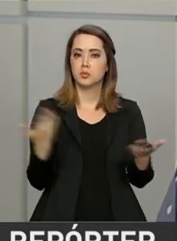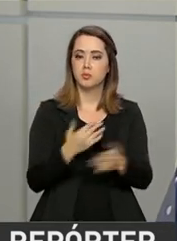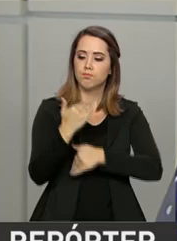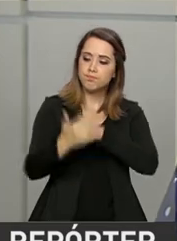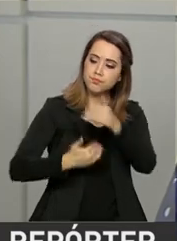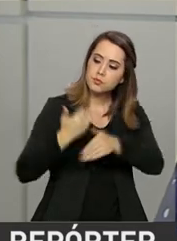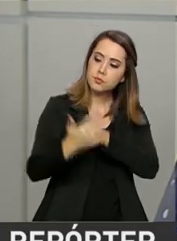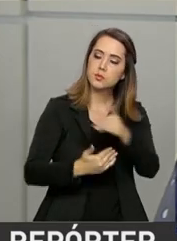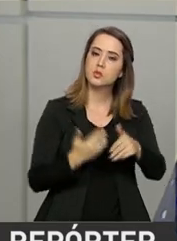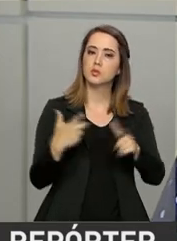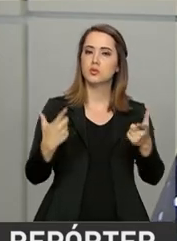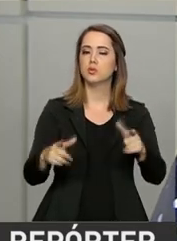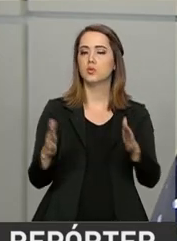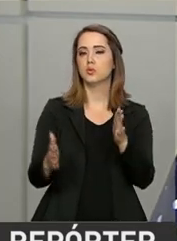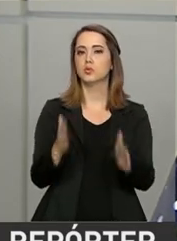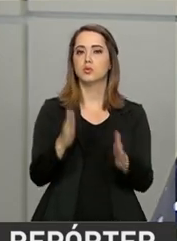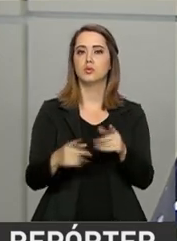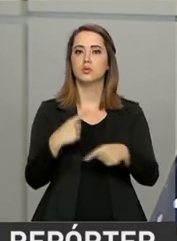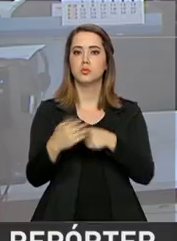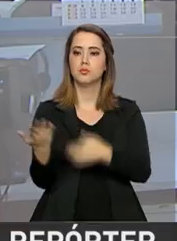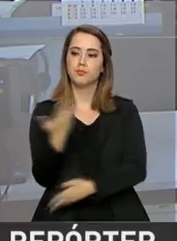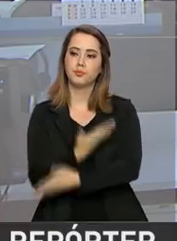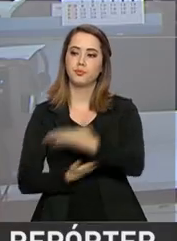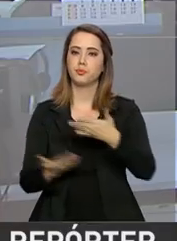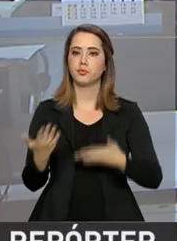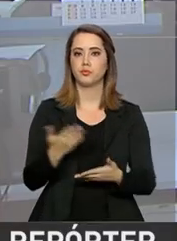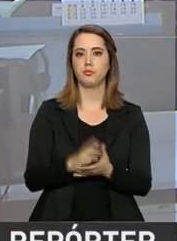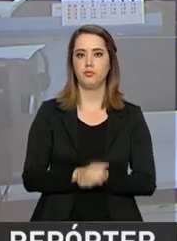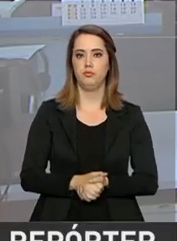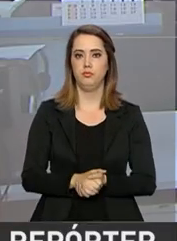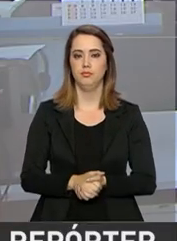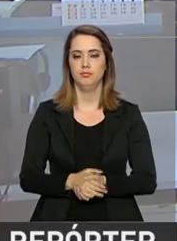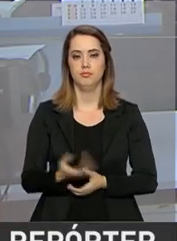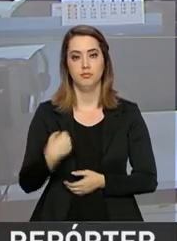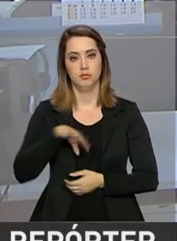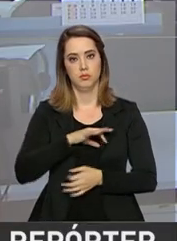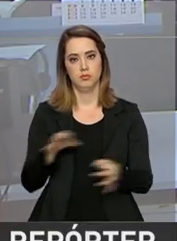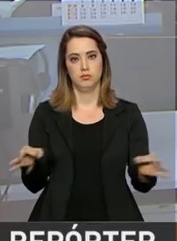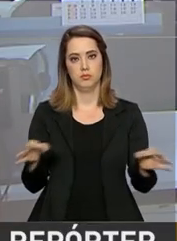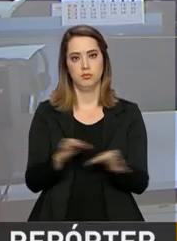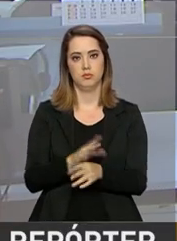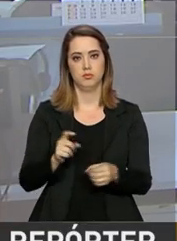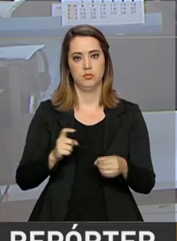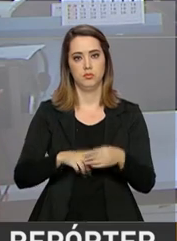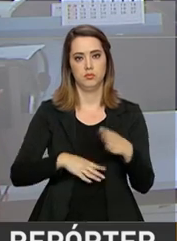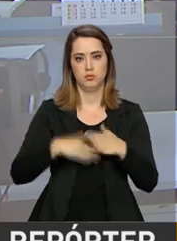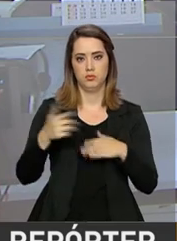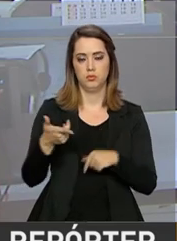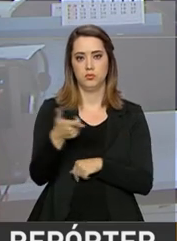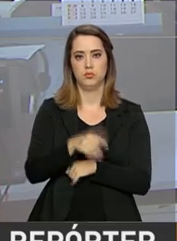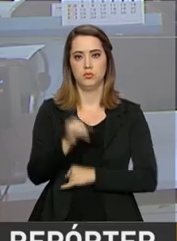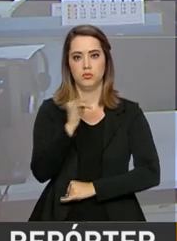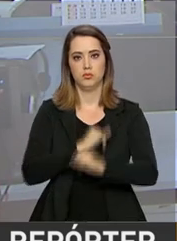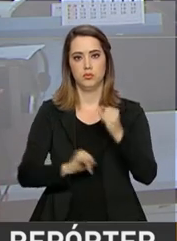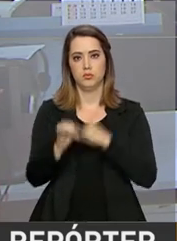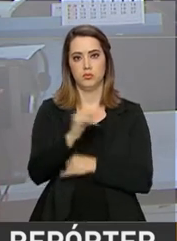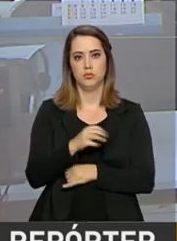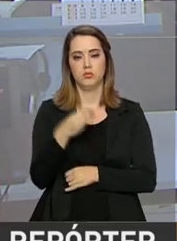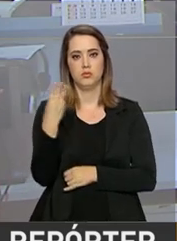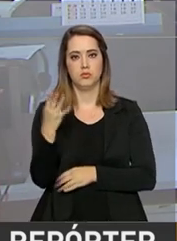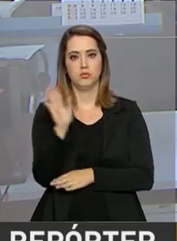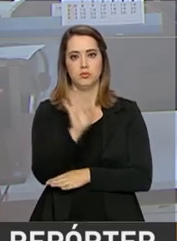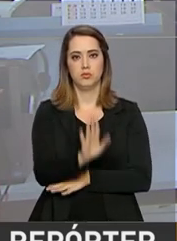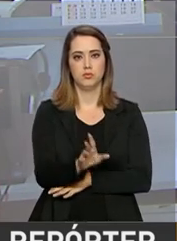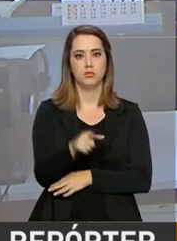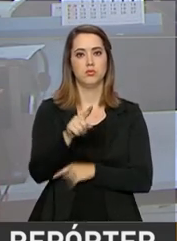ao longo de todo esse período da da da cooperação e nós ficamos por aqui voltamos a qualquer momento com outras informações ou às